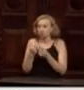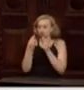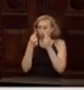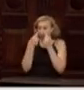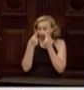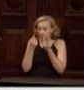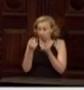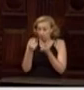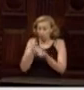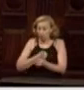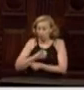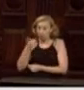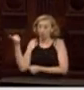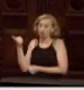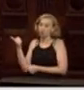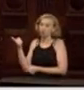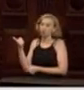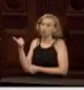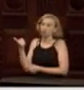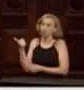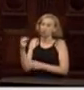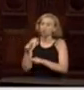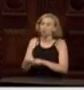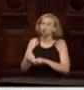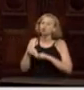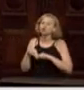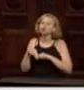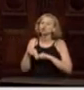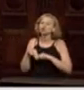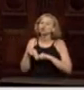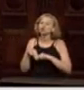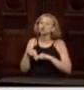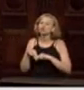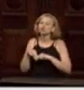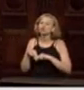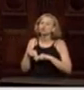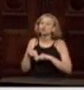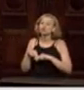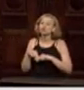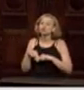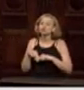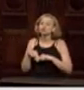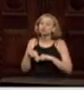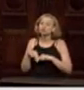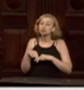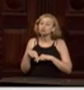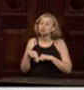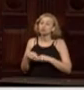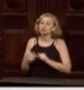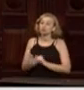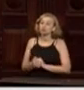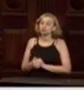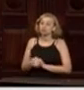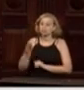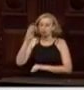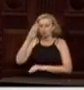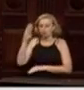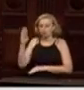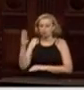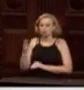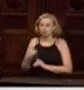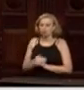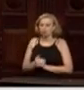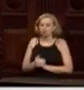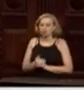são efetivamente as causas que nos levam a essa situação. Eu gostaria de agradecer muito, principalmente a deputada Rejane,